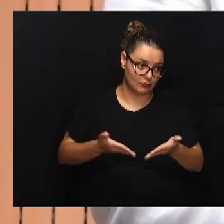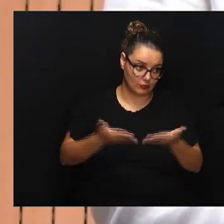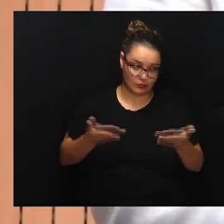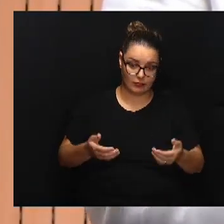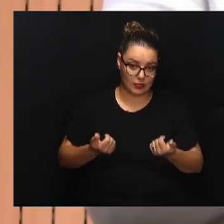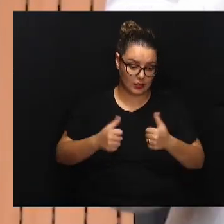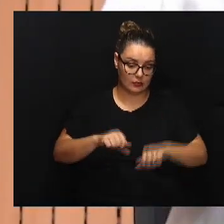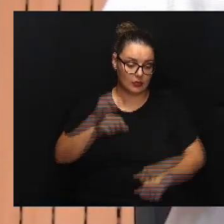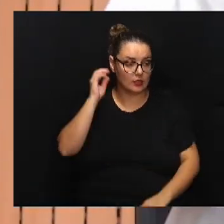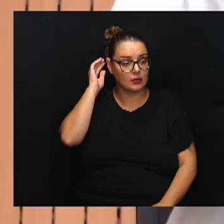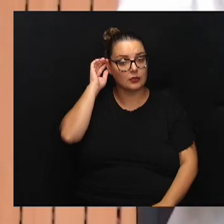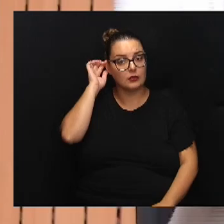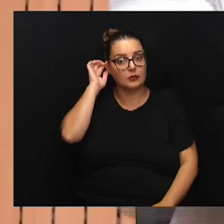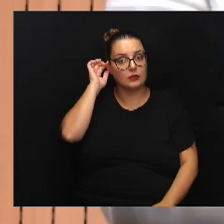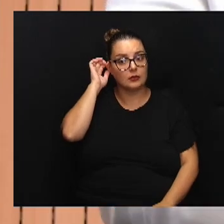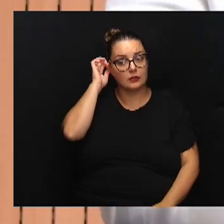empresarial